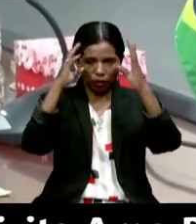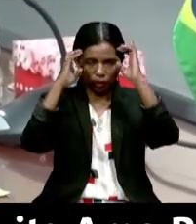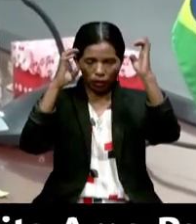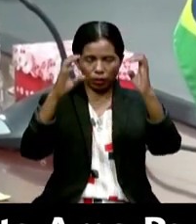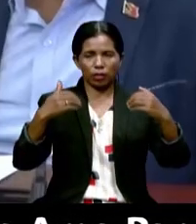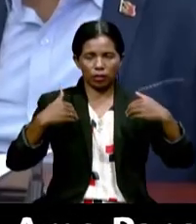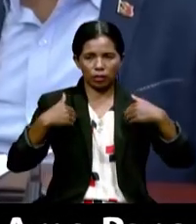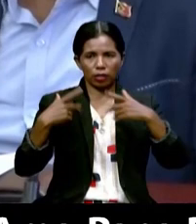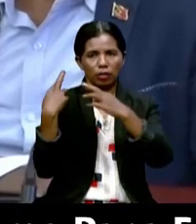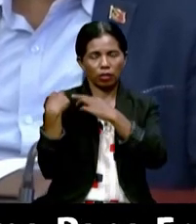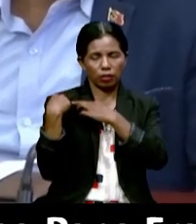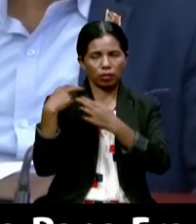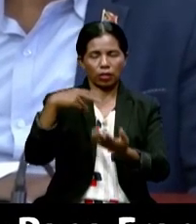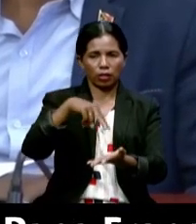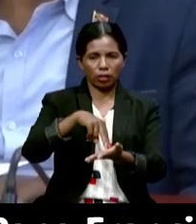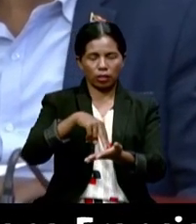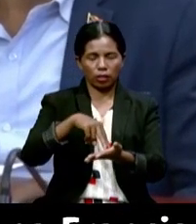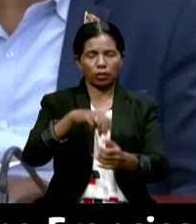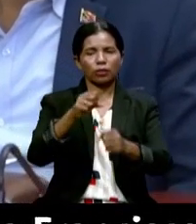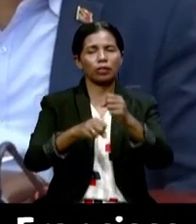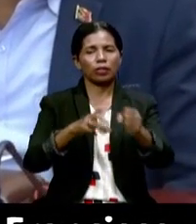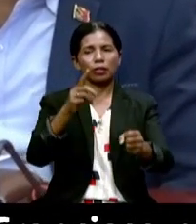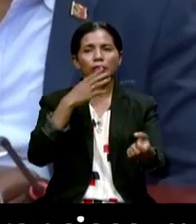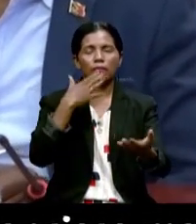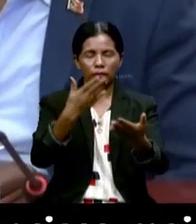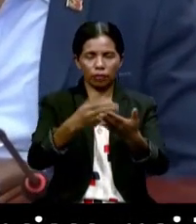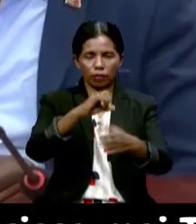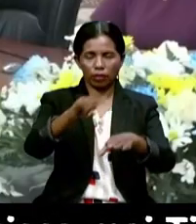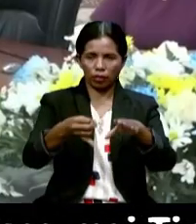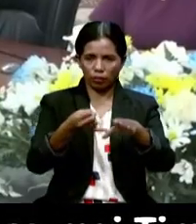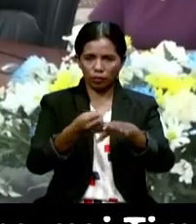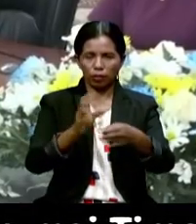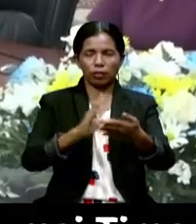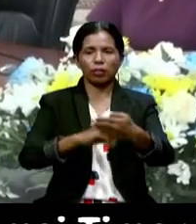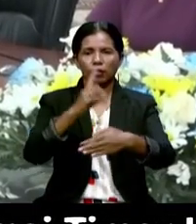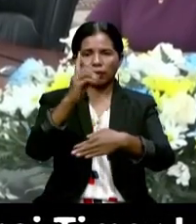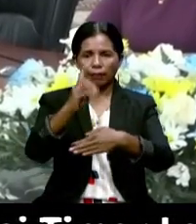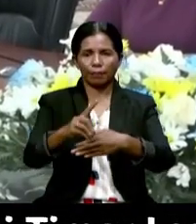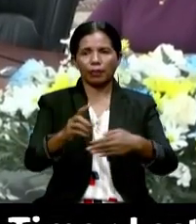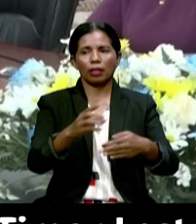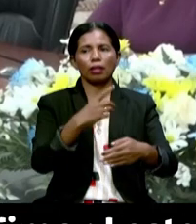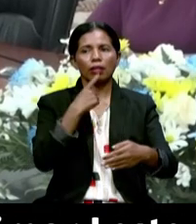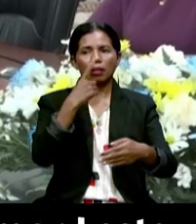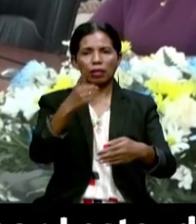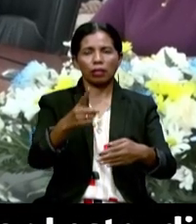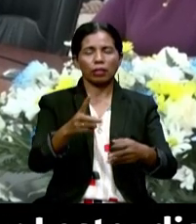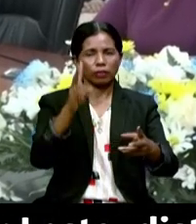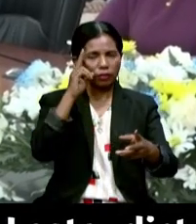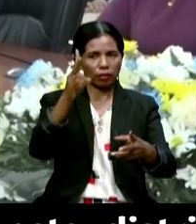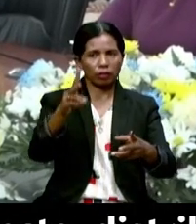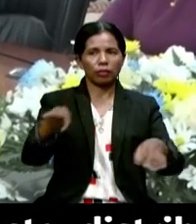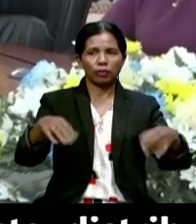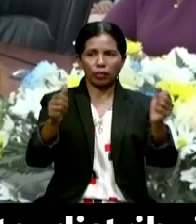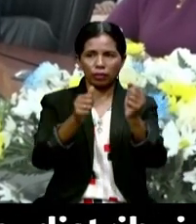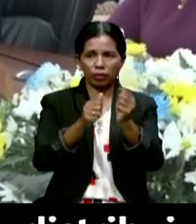papel fundamental rodihari sociedade de NB próspero, inclusivo no desenvolvido, no ne atu alcança a visão de NB, cooperação